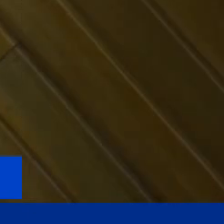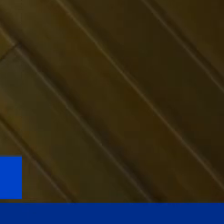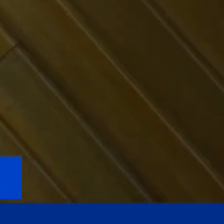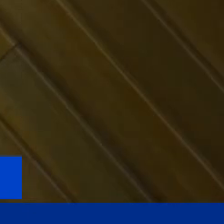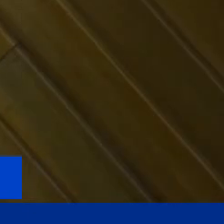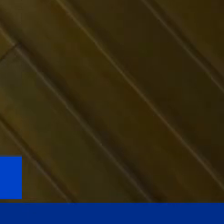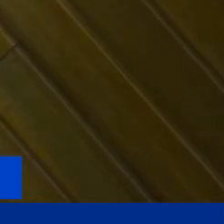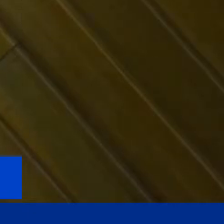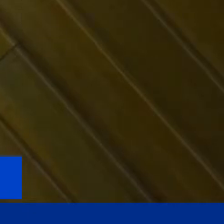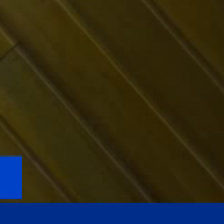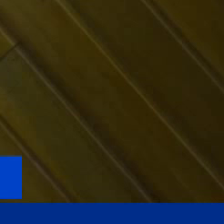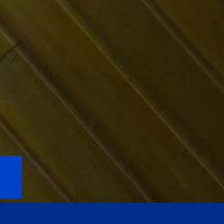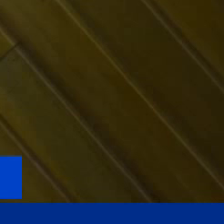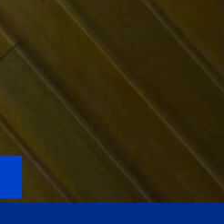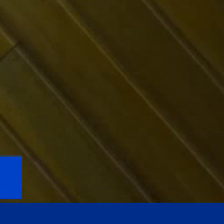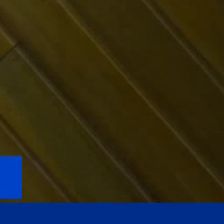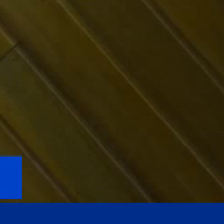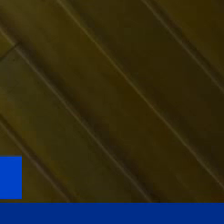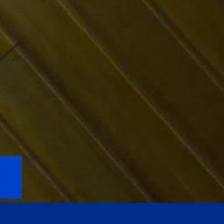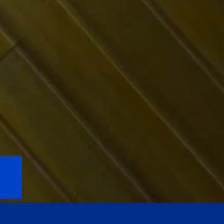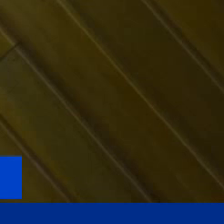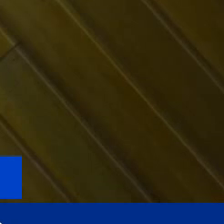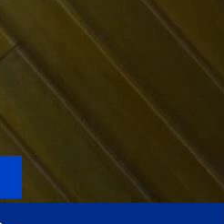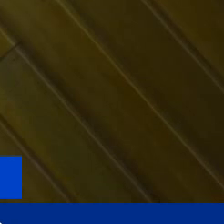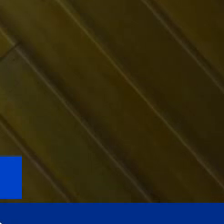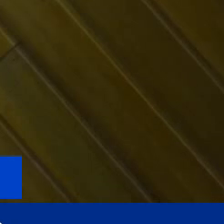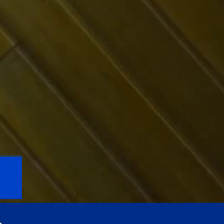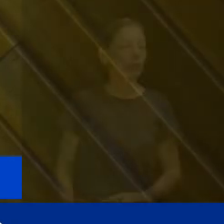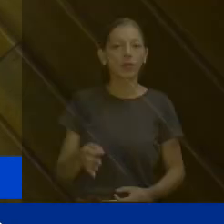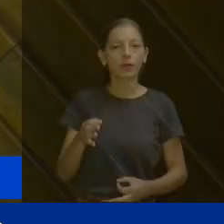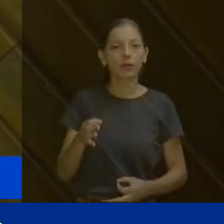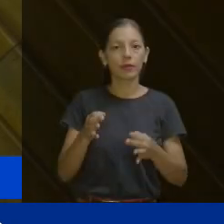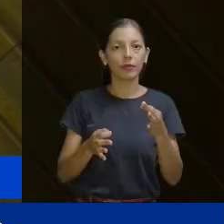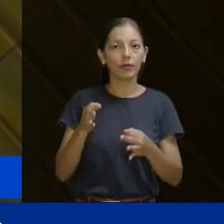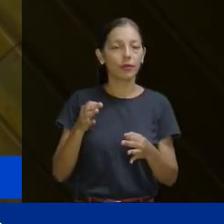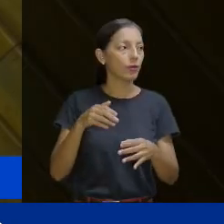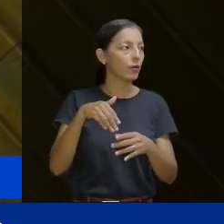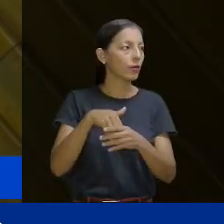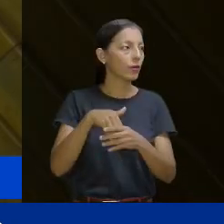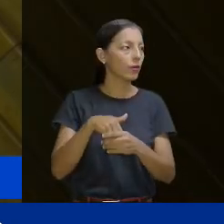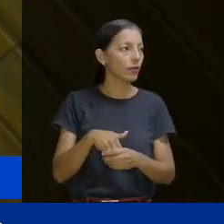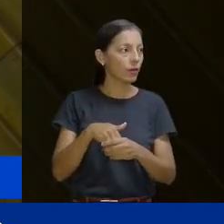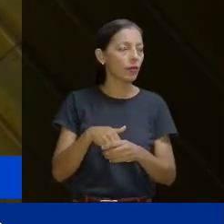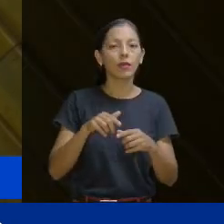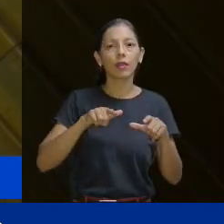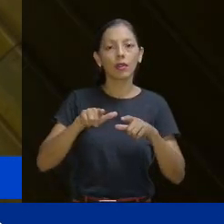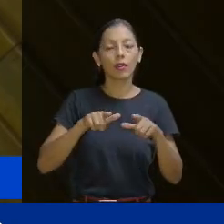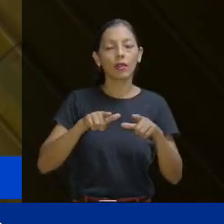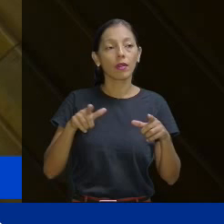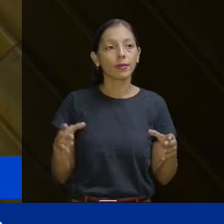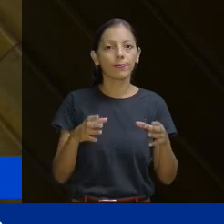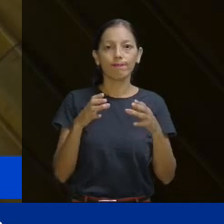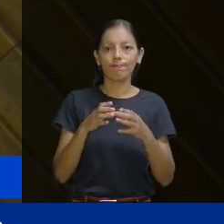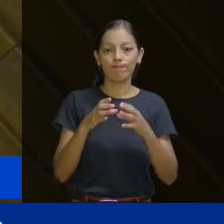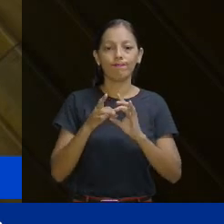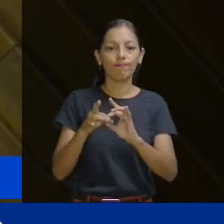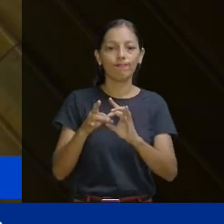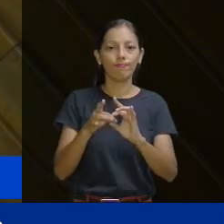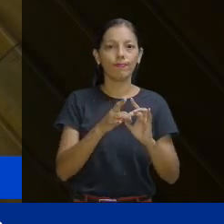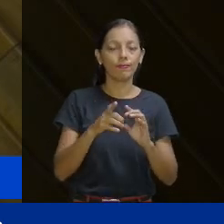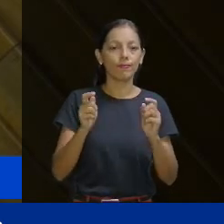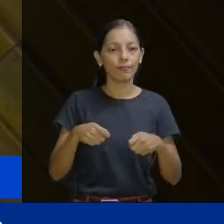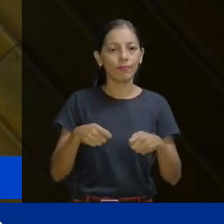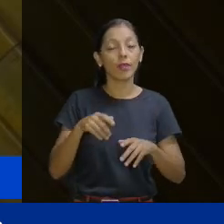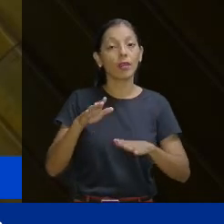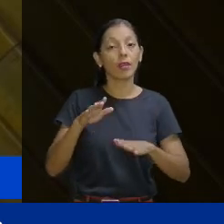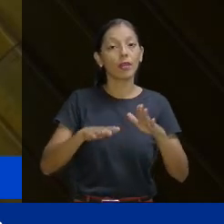conjunto em que as pessoas que estão às vezes nos locais mais distintos,